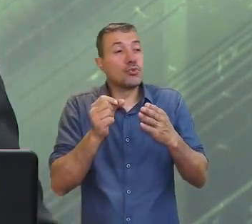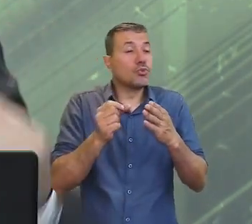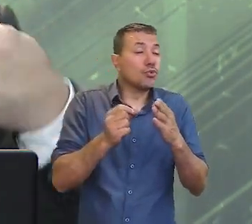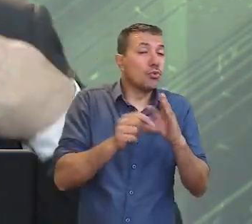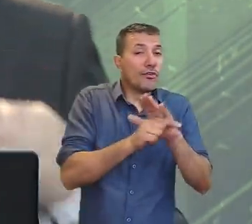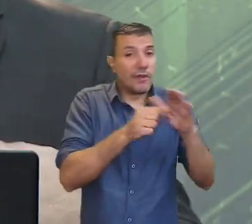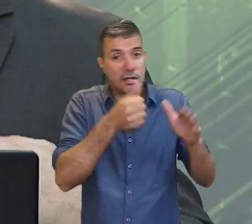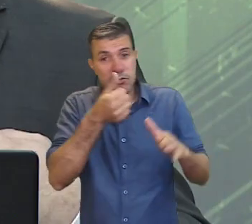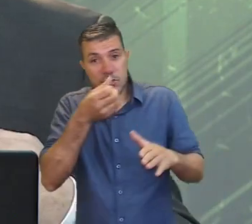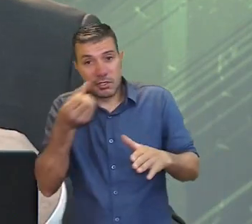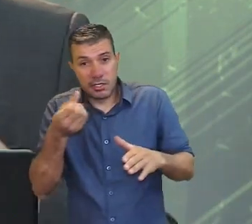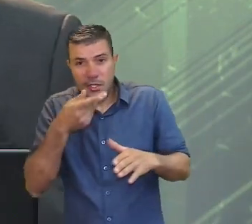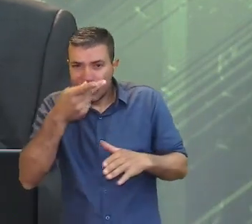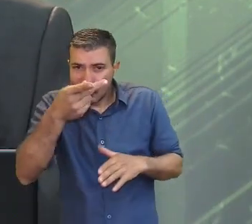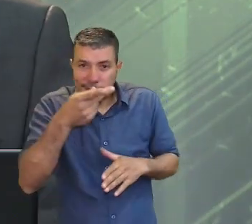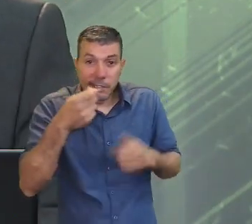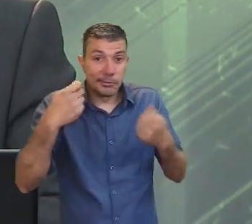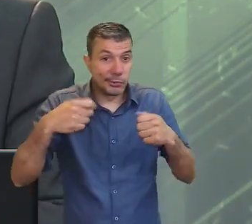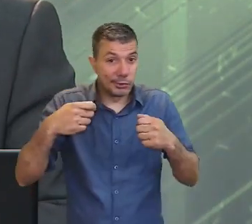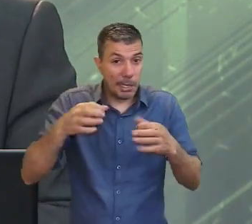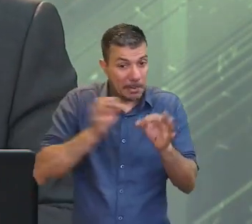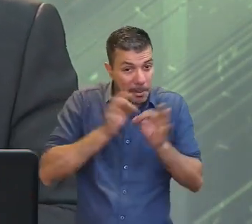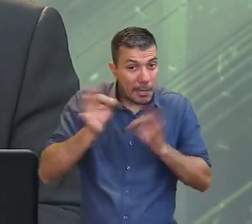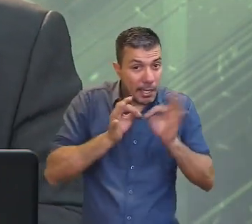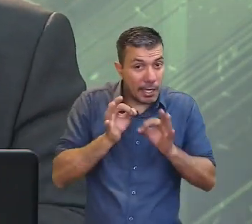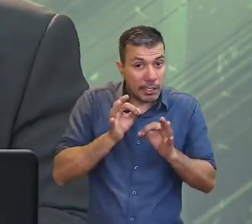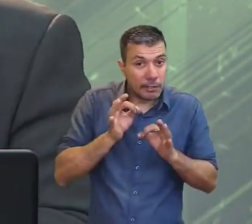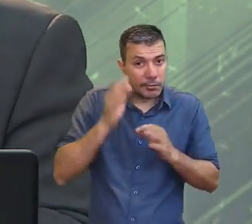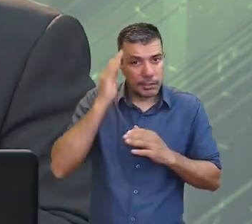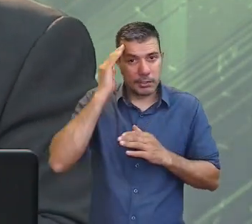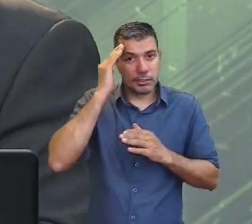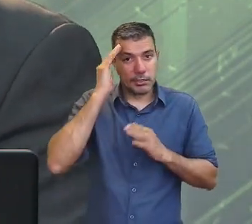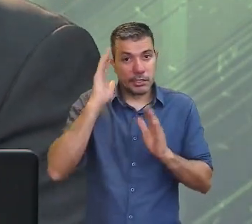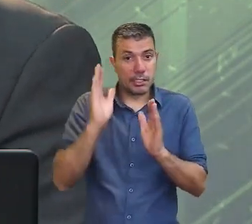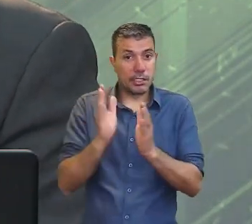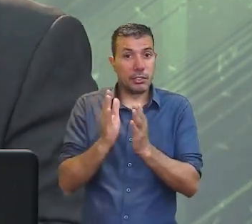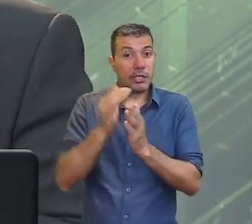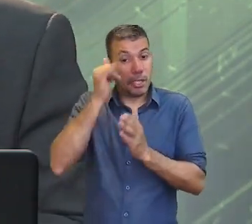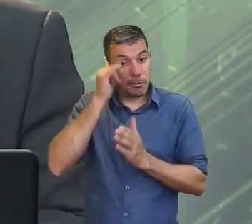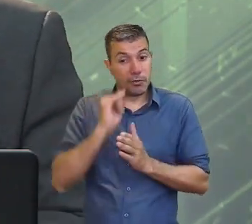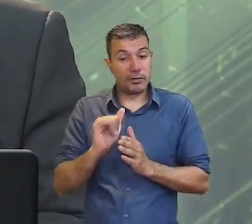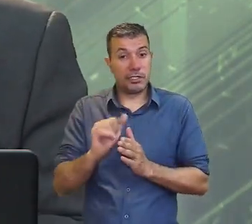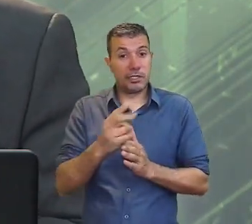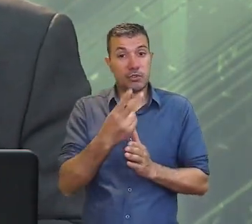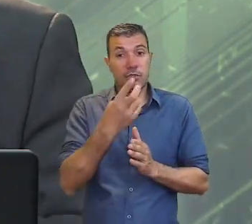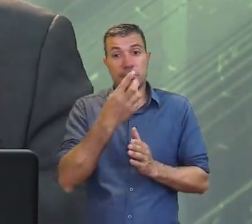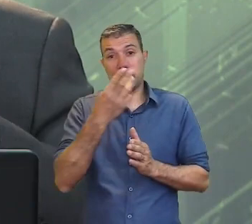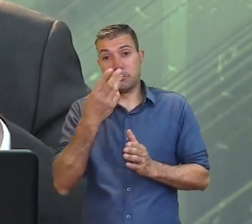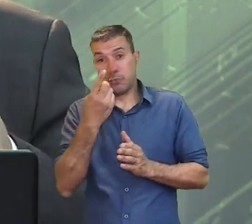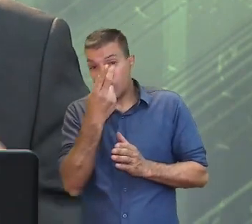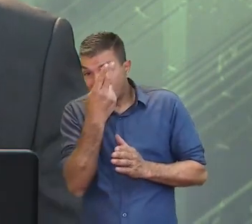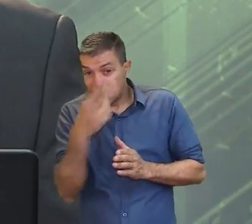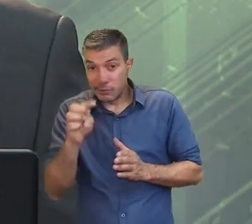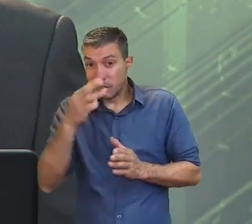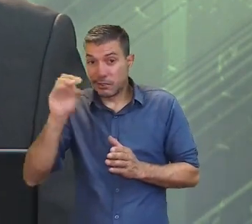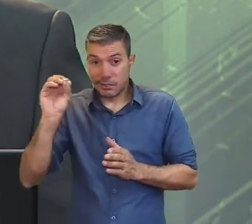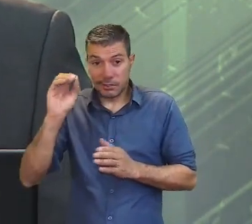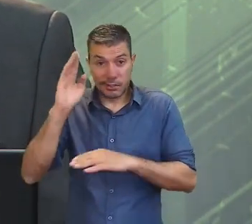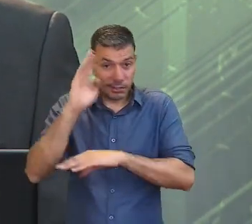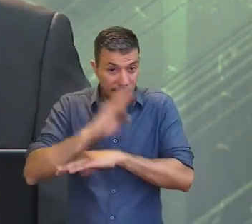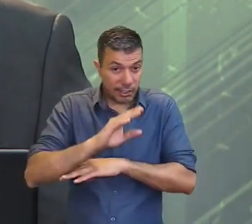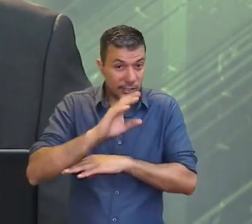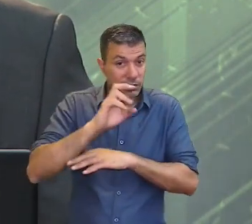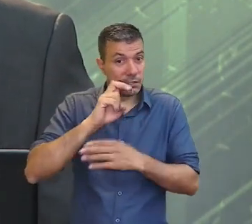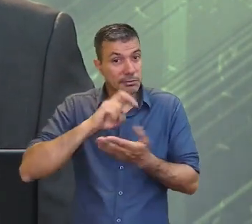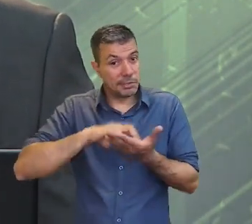para você, agora eu e você estamos prontos para compreender a profecia das 2300 tardes e manhãs, quando esse santuário